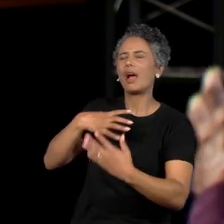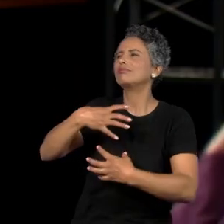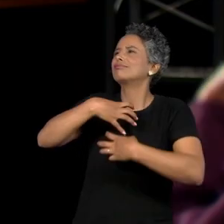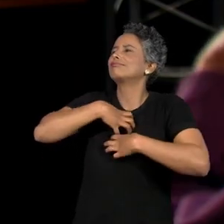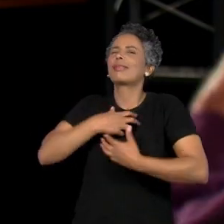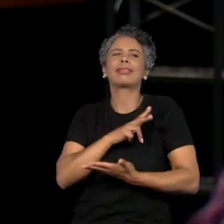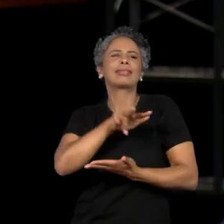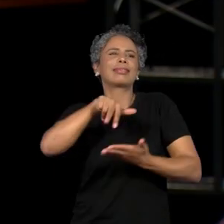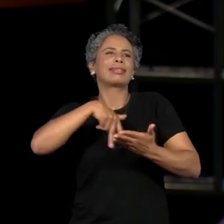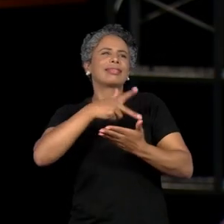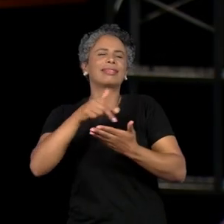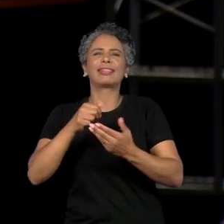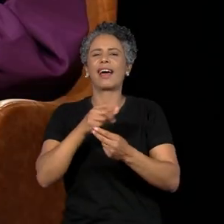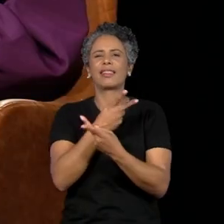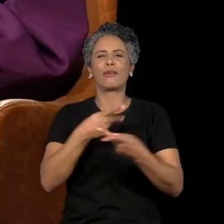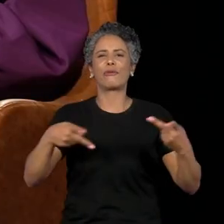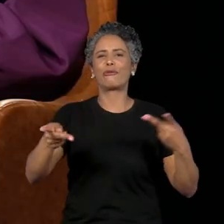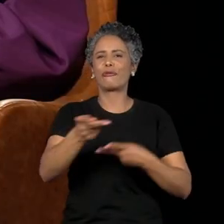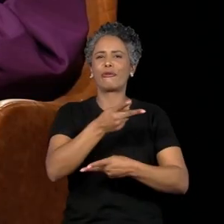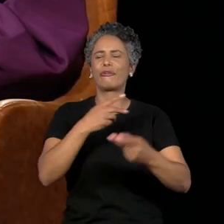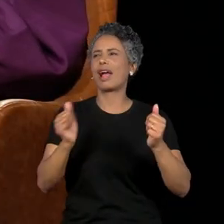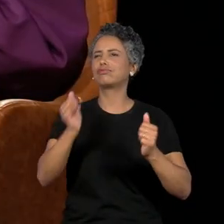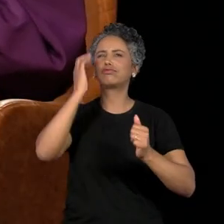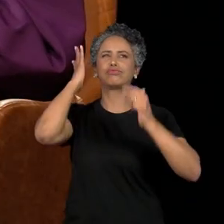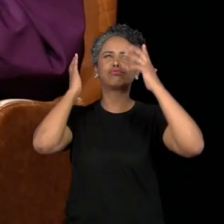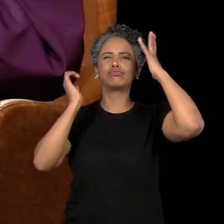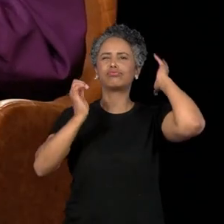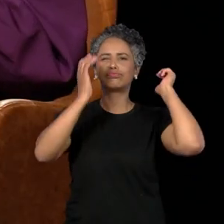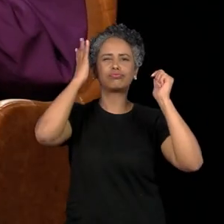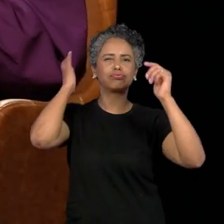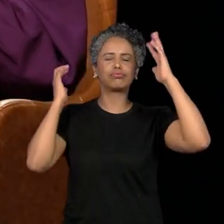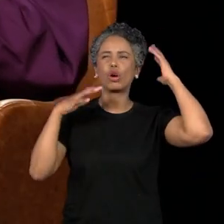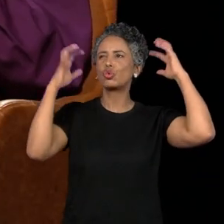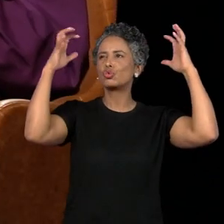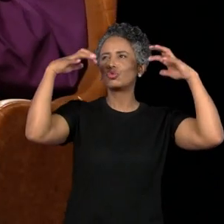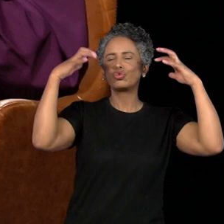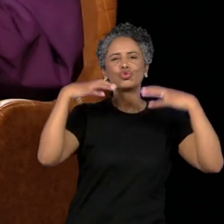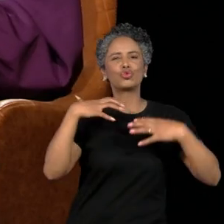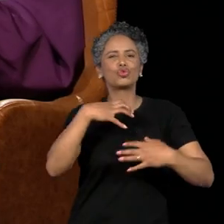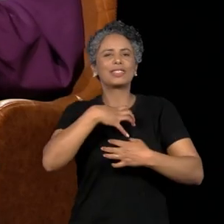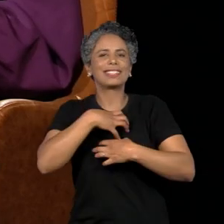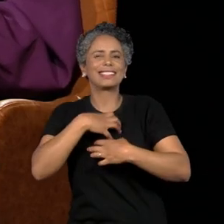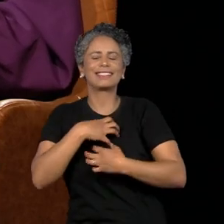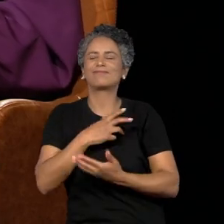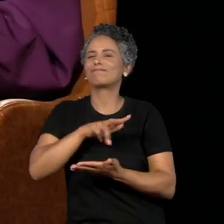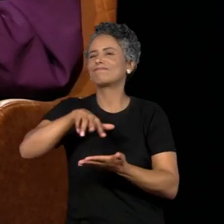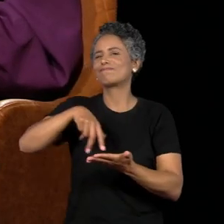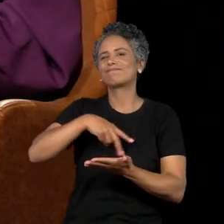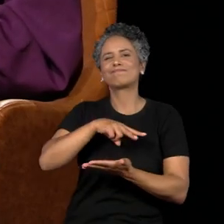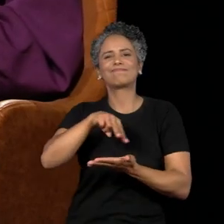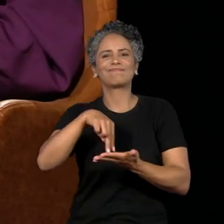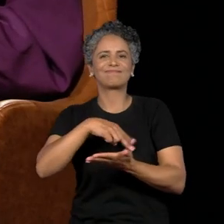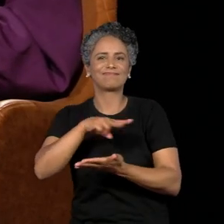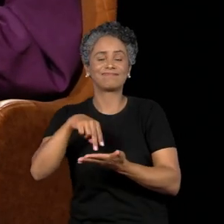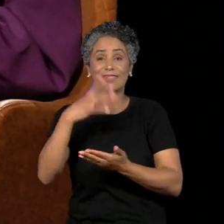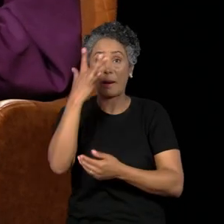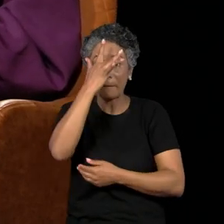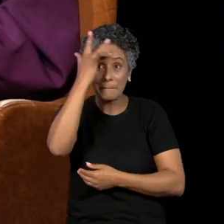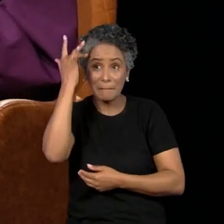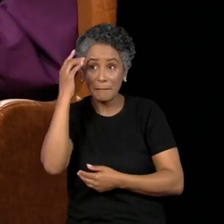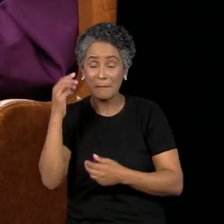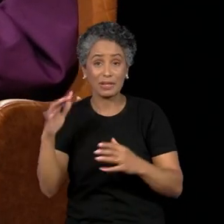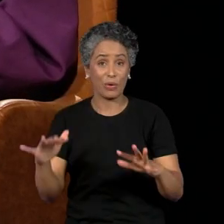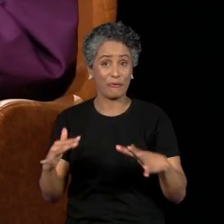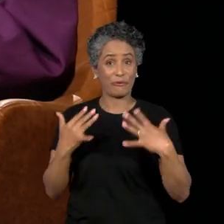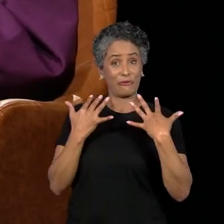gostava da chuva no meu corpo. Né? E aí as pessoas que vinham, né, sozinho lá em